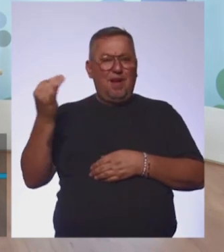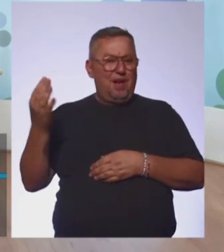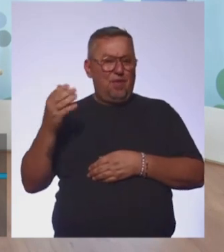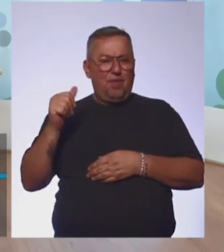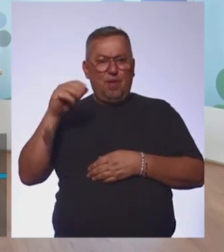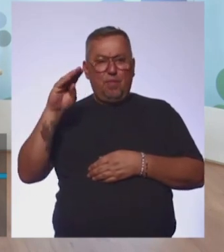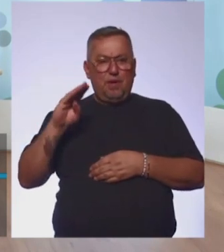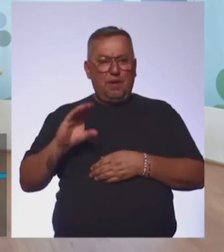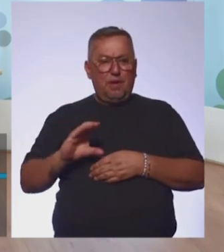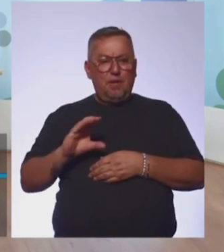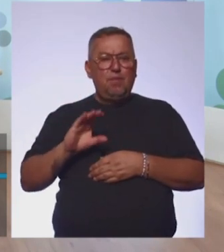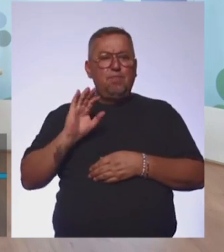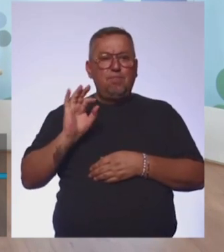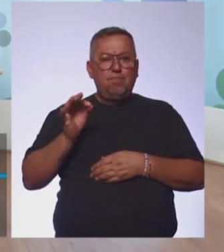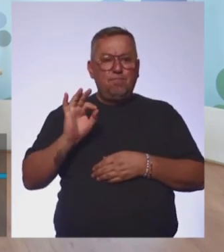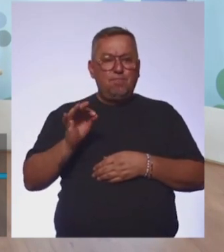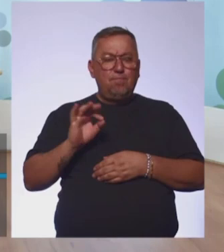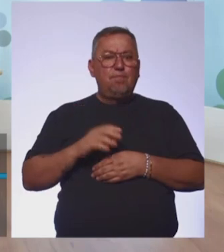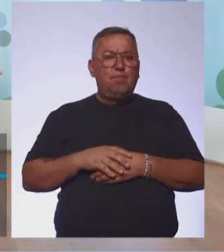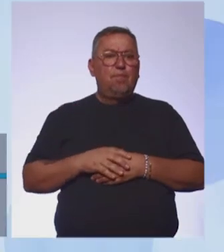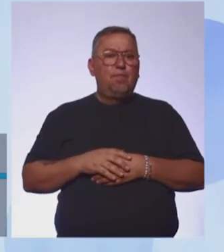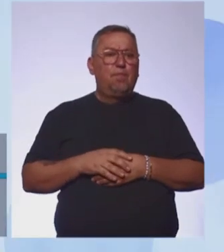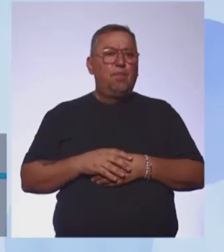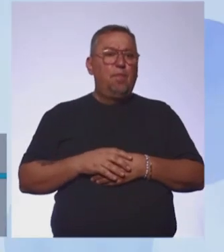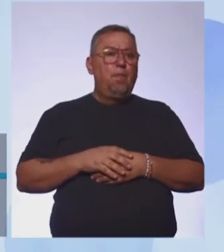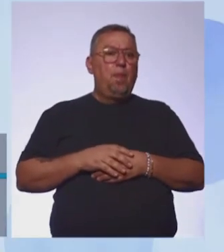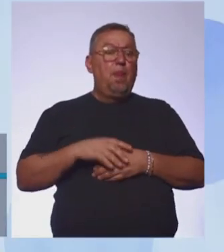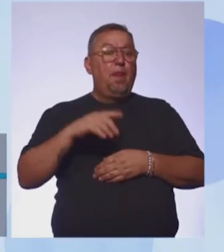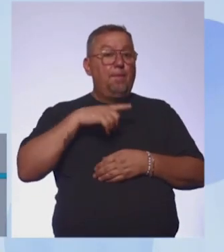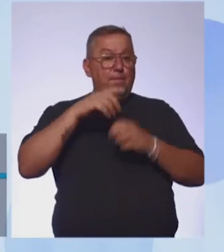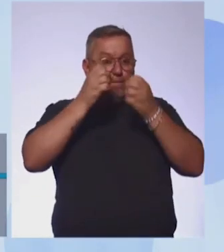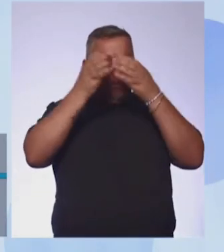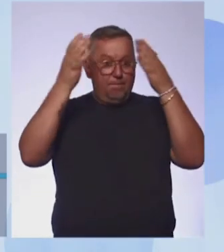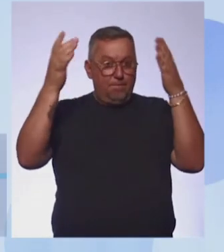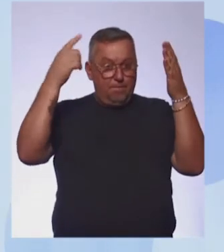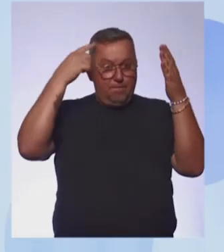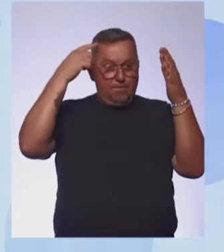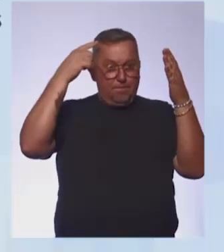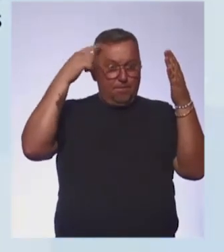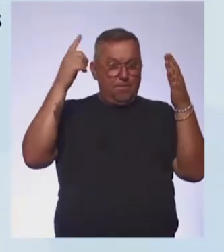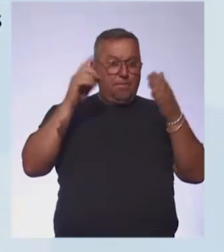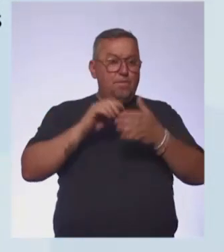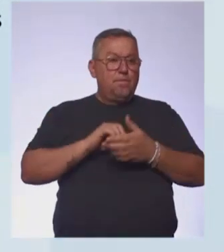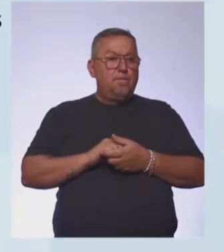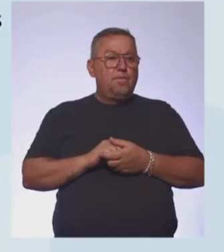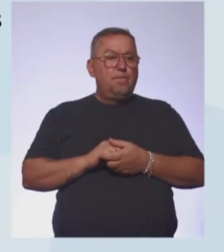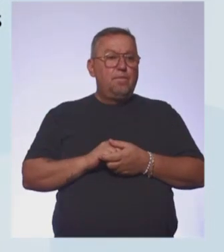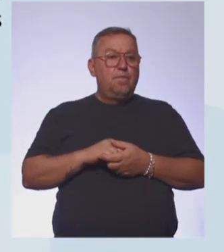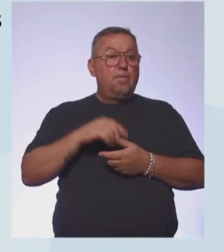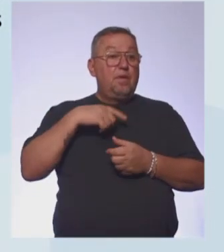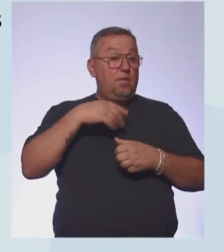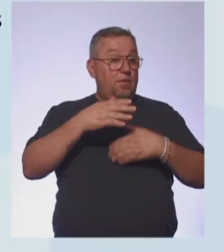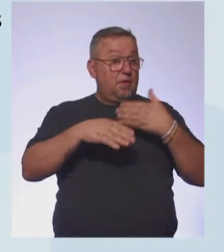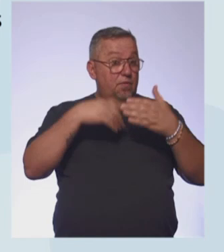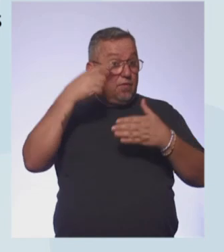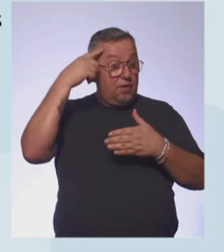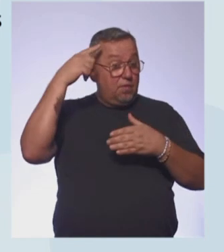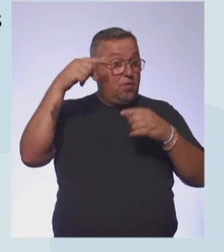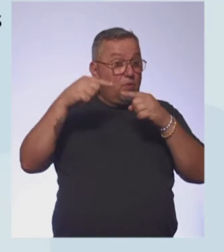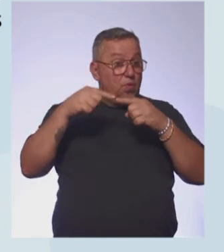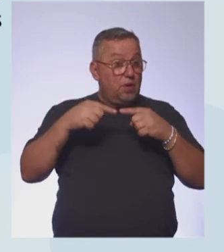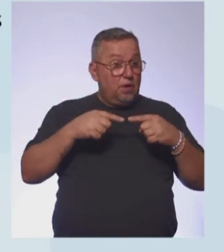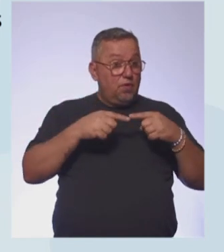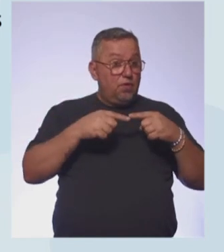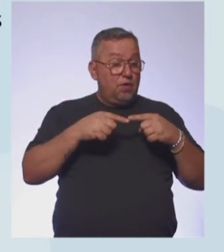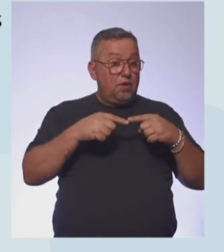Acho que a maioria colocou certinho, né? Isso mesmo, então. Há uma clareza de ideias, pode colocar a resposta para eles. Há uma sequenciação de ideias de